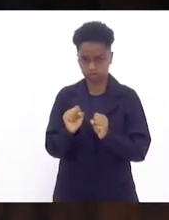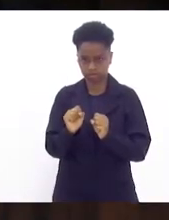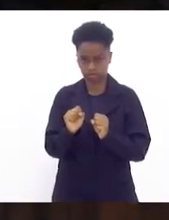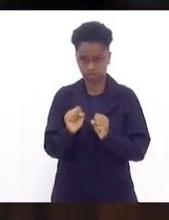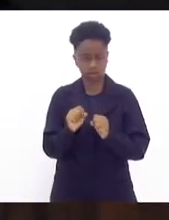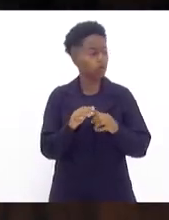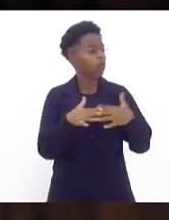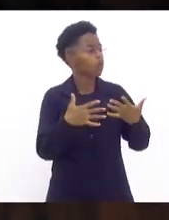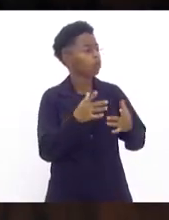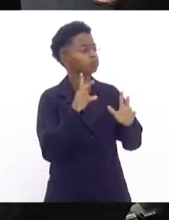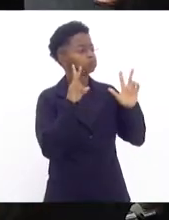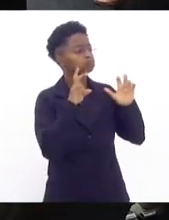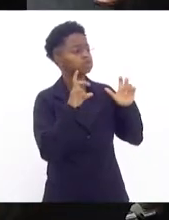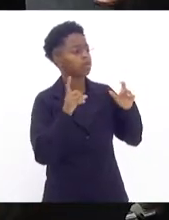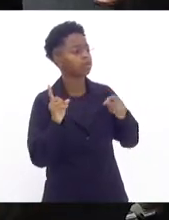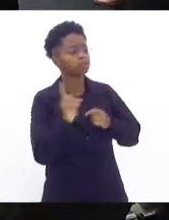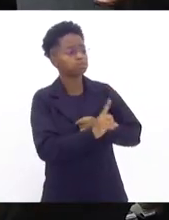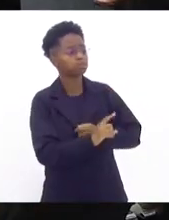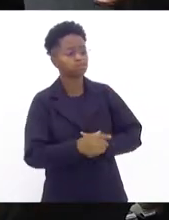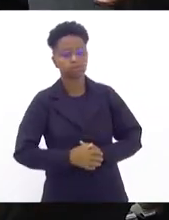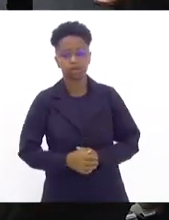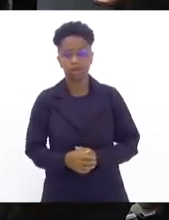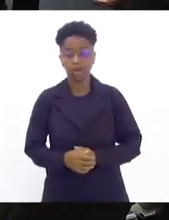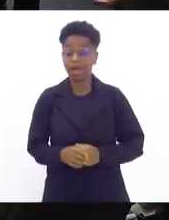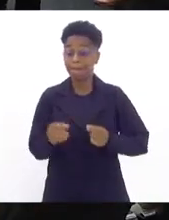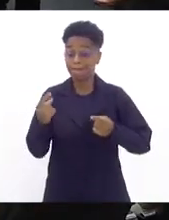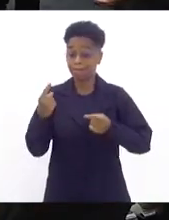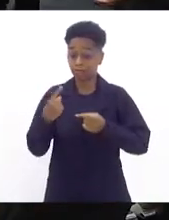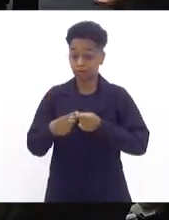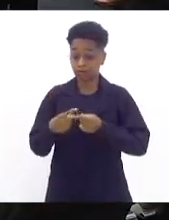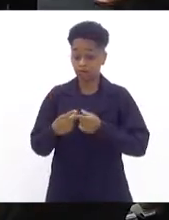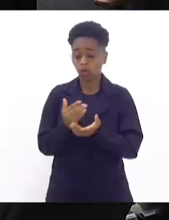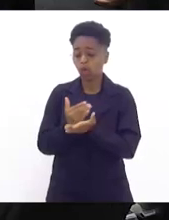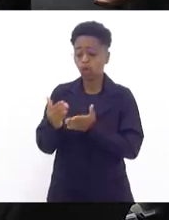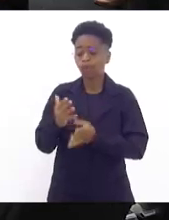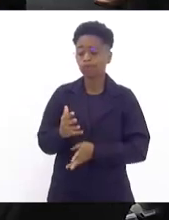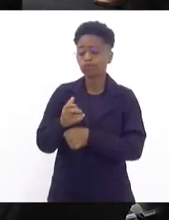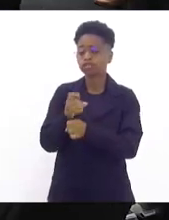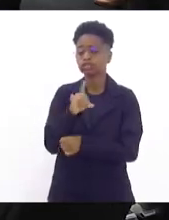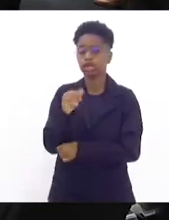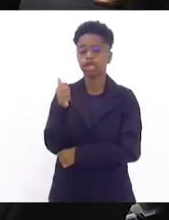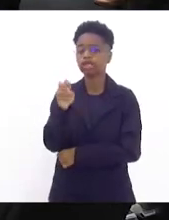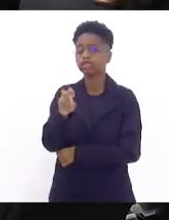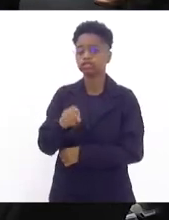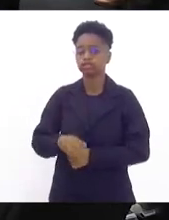a sua questão de ordem? Porque a contar do dia 15...